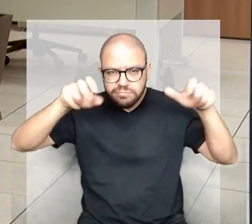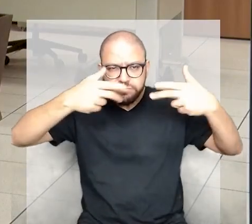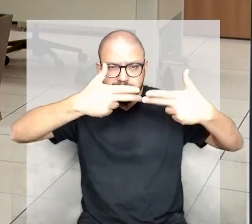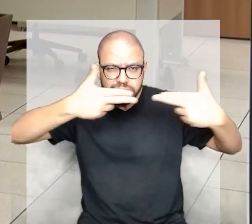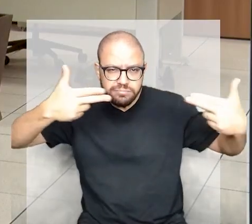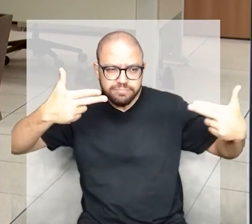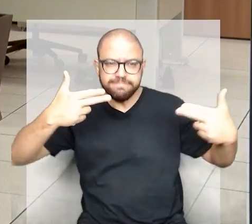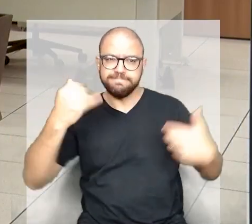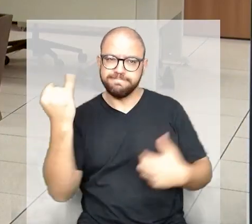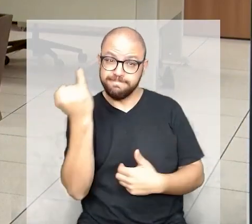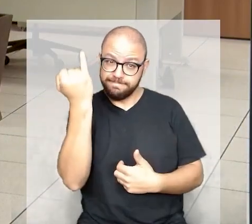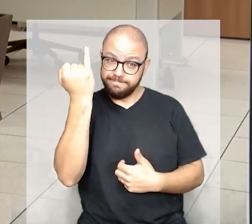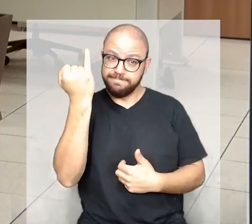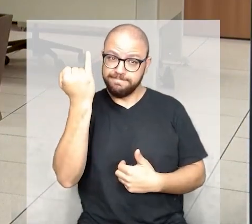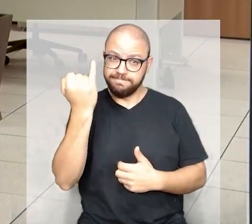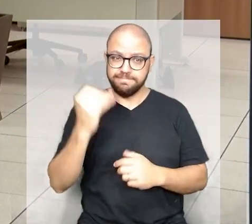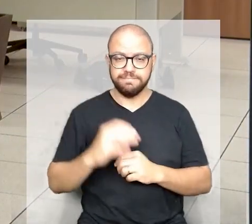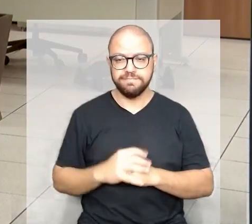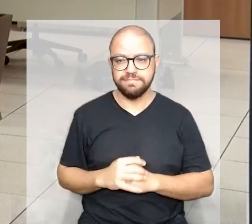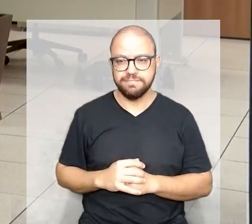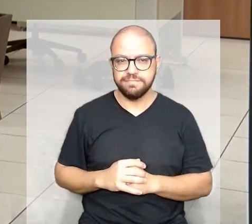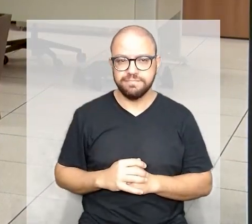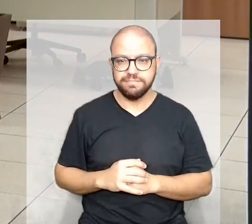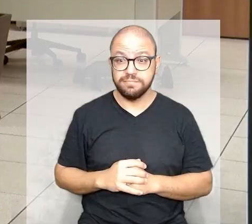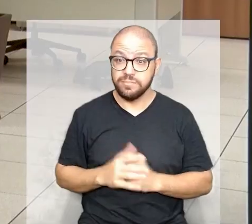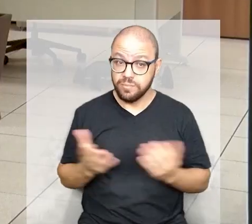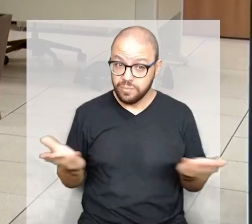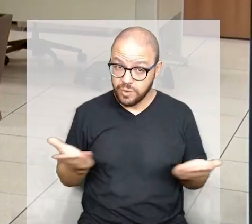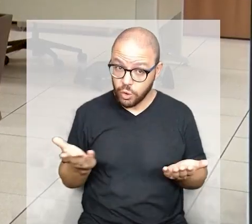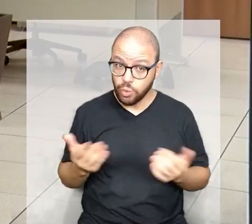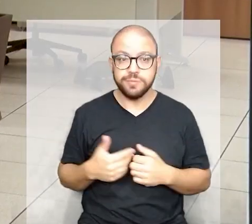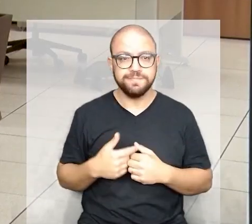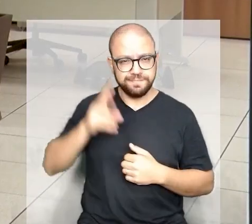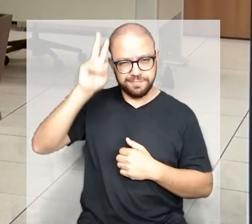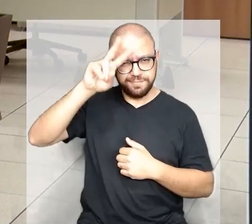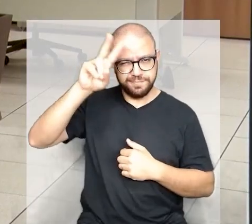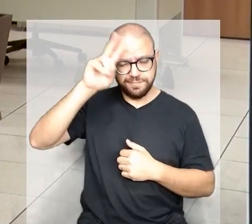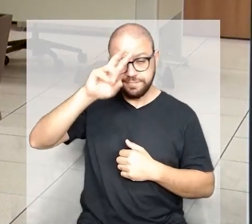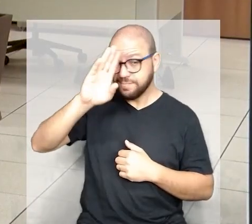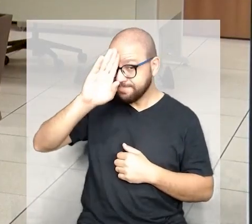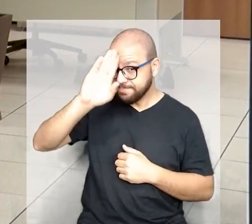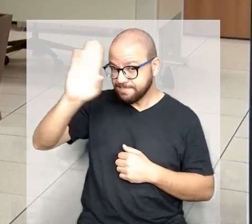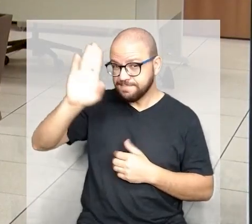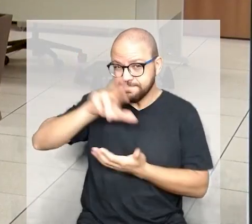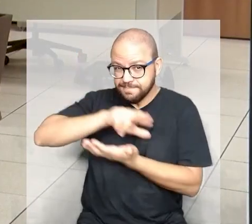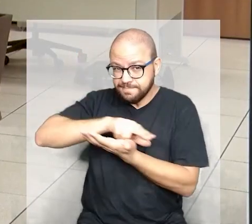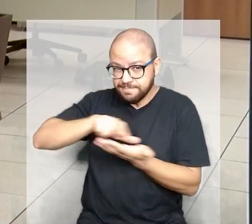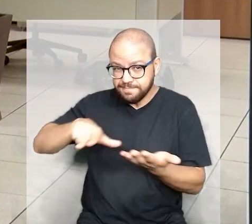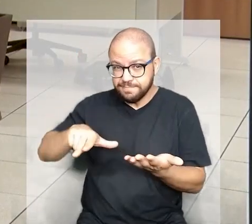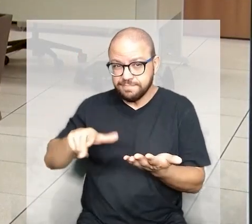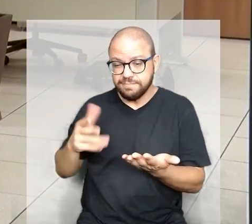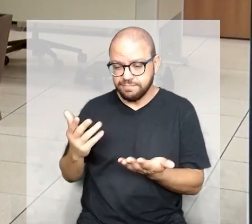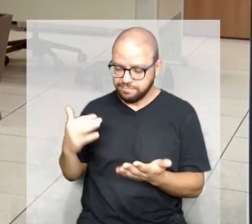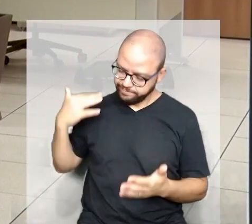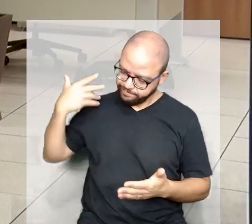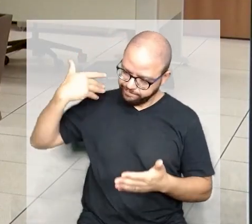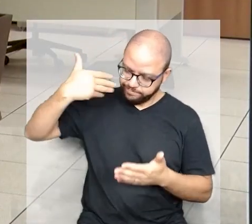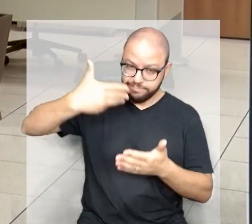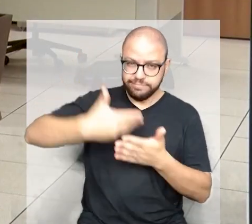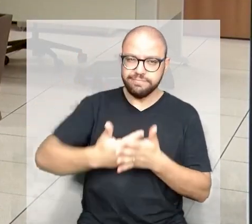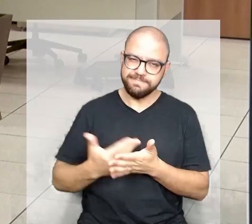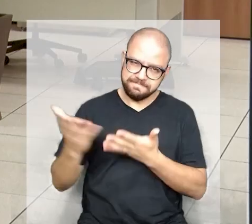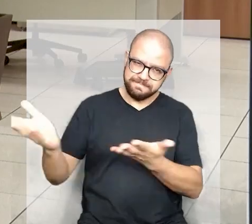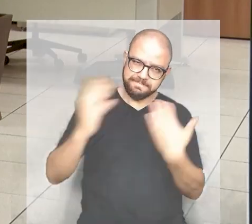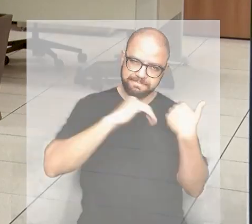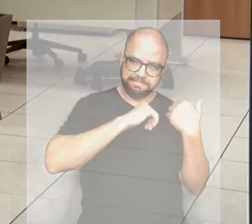ganhou protagonismo em pautas fundamentais para o mundo do trabalho. E hoje, a gente relembra as principais ações dessa